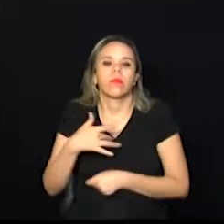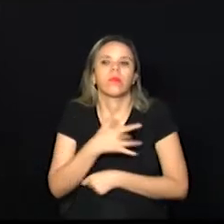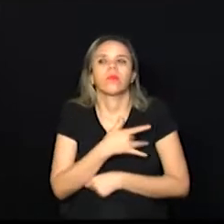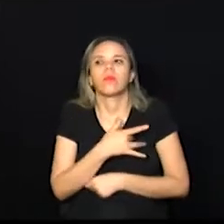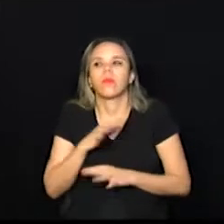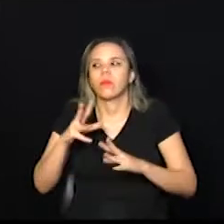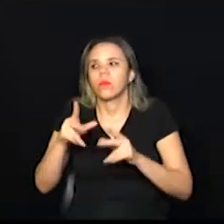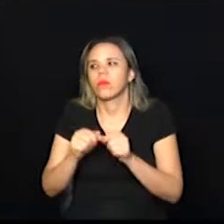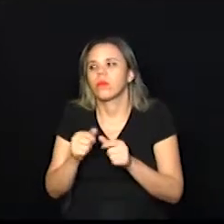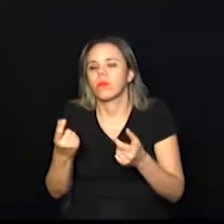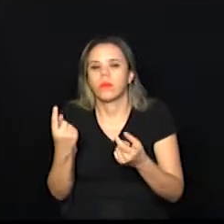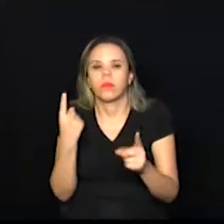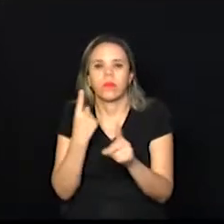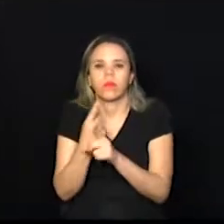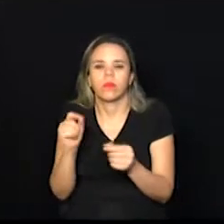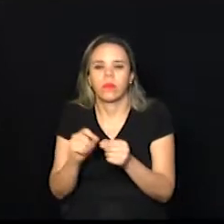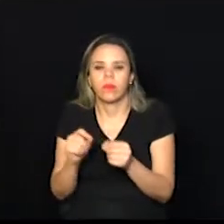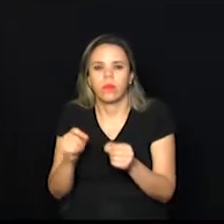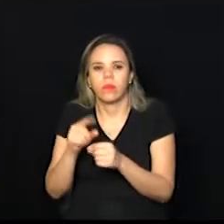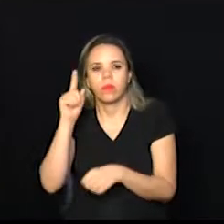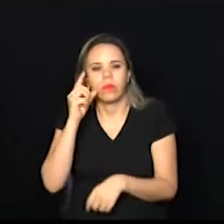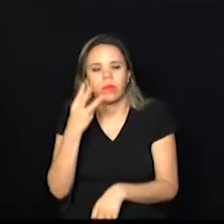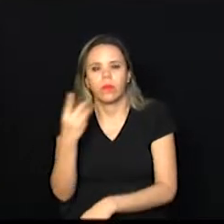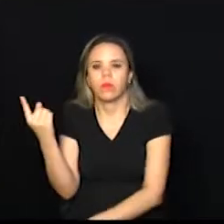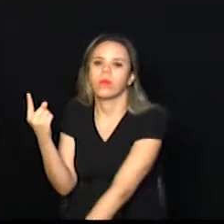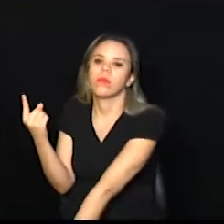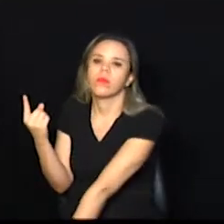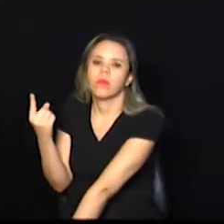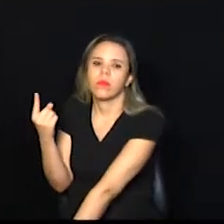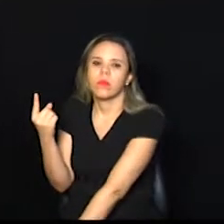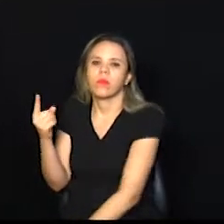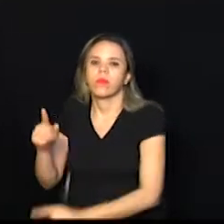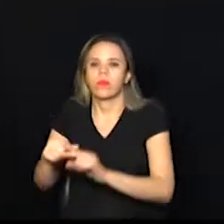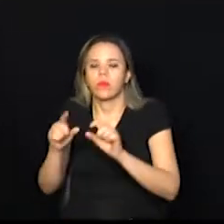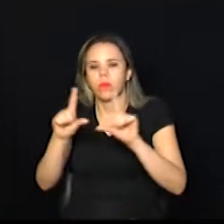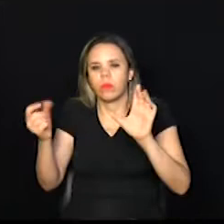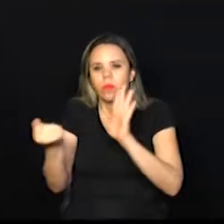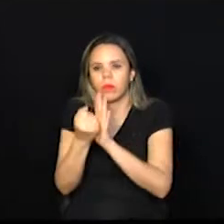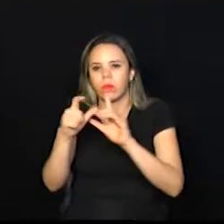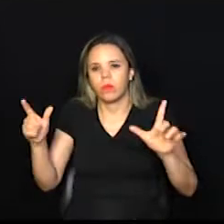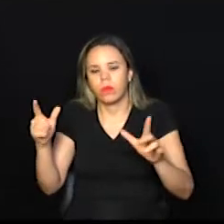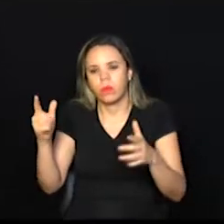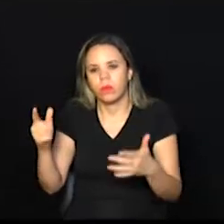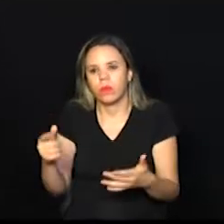todos num grande encontro que foi feito no dia 31. Acho que o material está todo registrado,